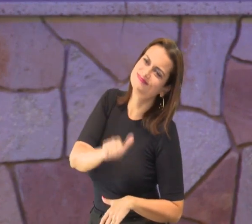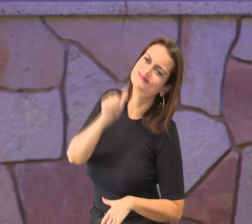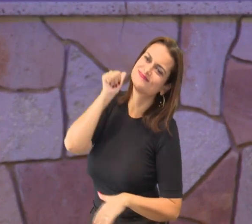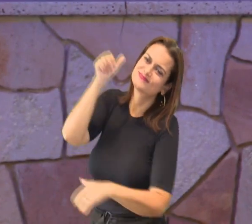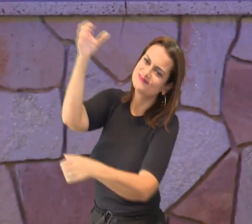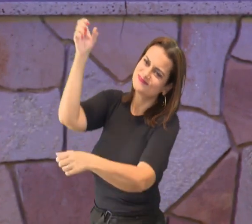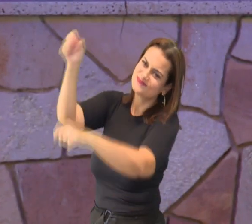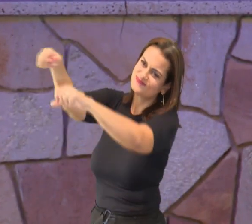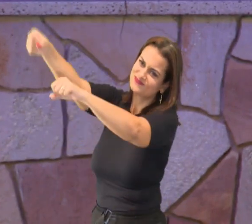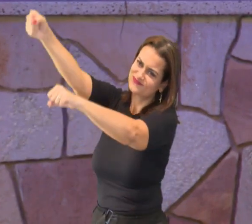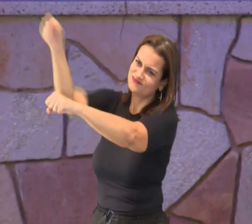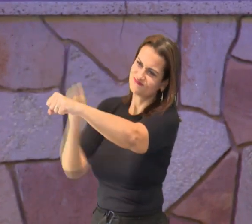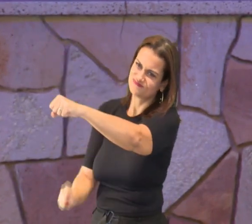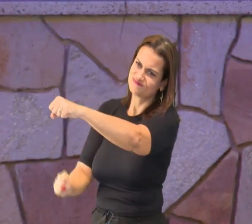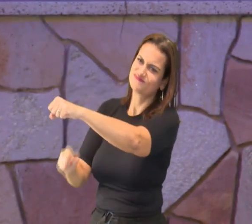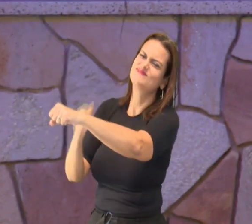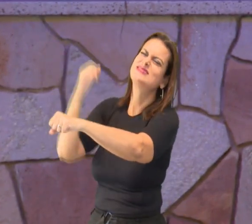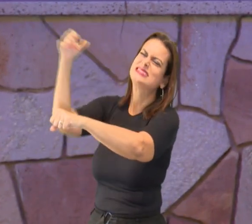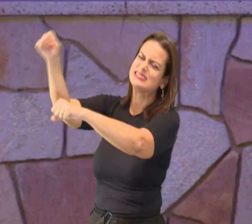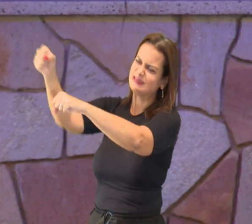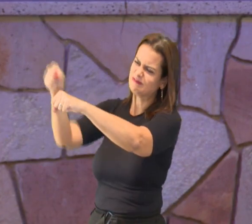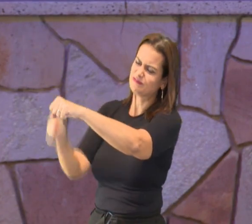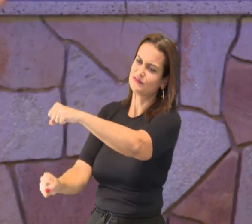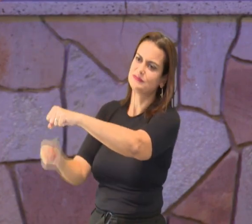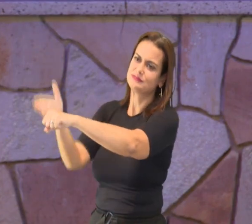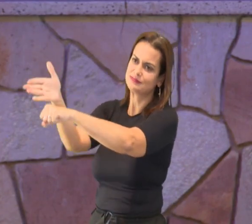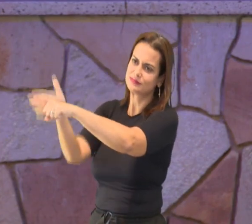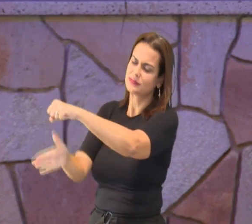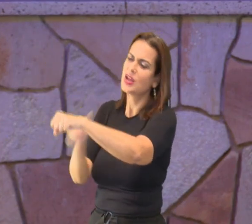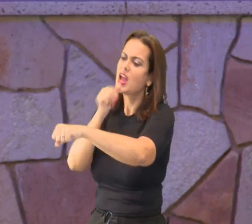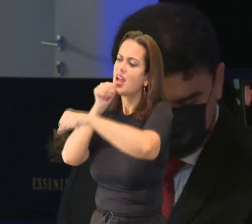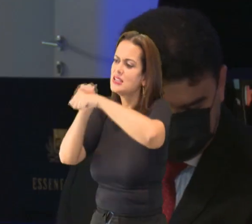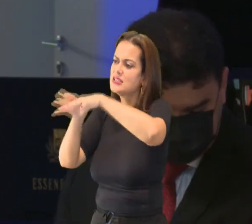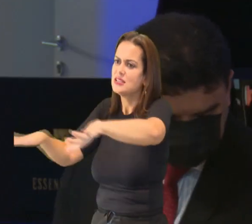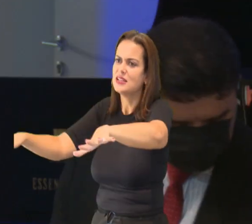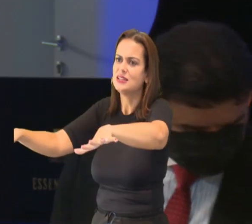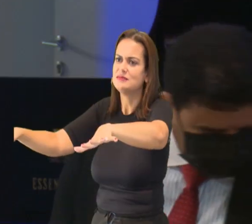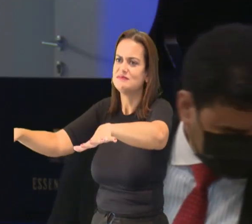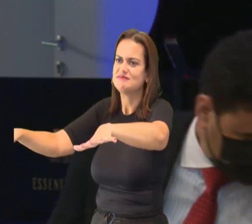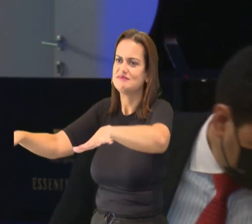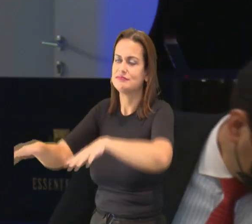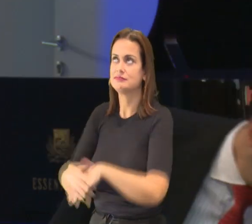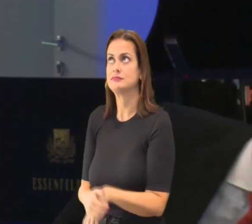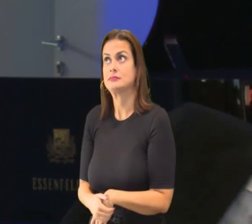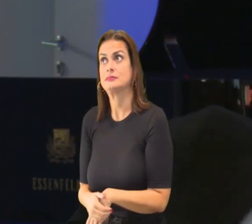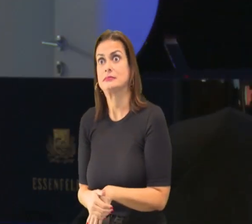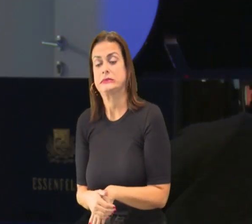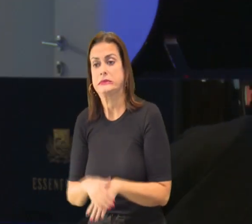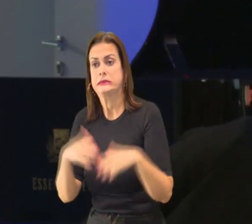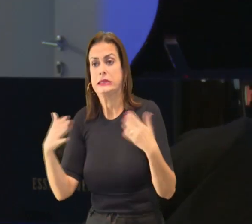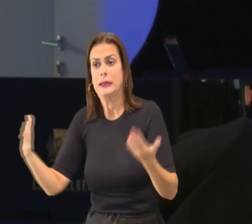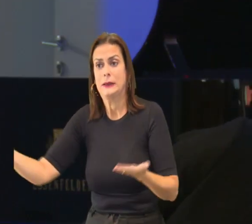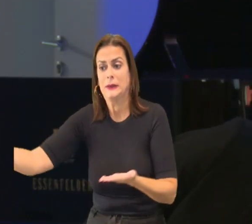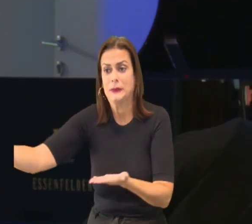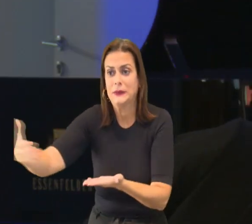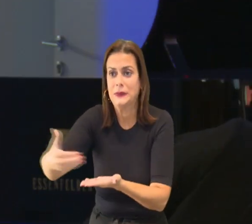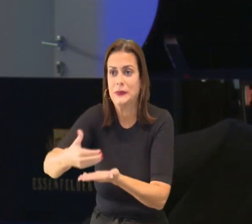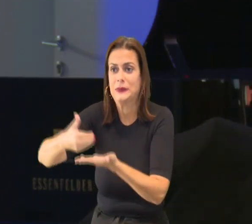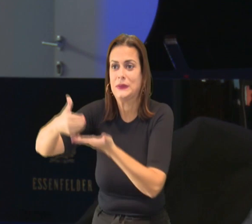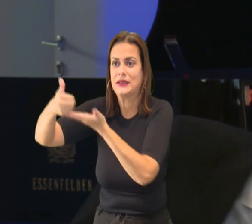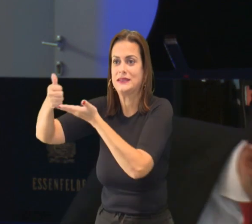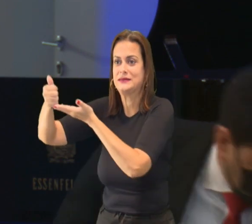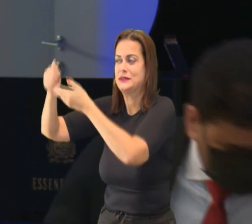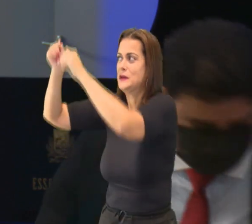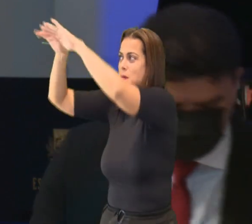a garganta dele, e aquele sangue ele era aspergido. E quem pegava aquele sangue para aspergir sobre o